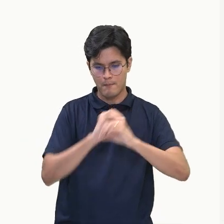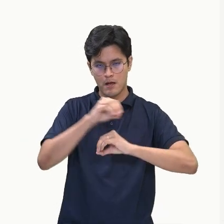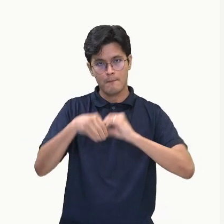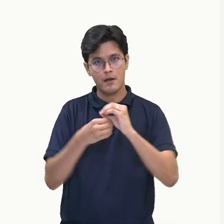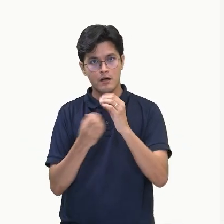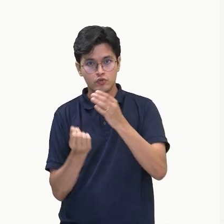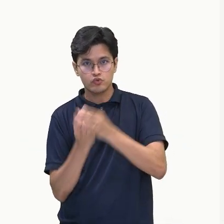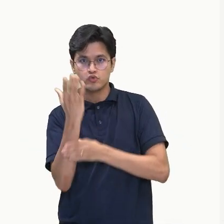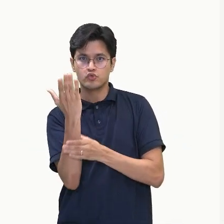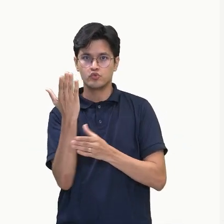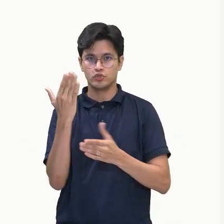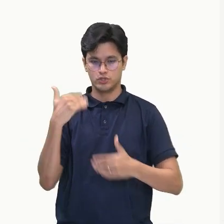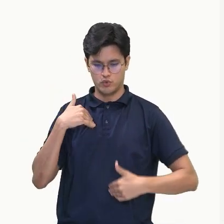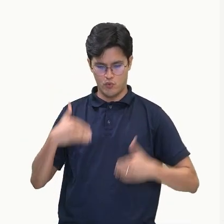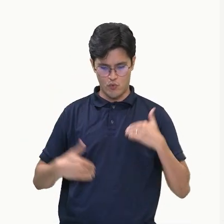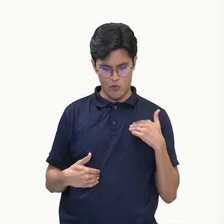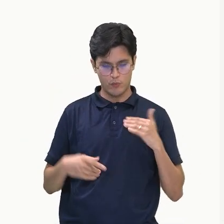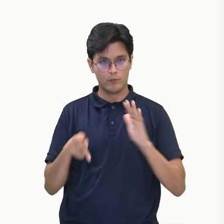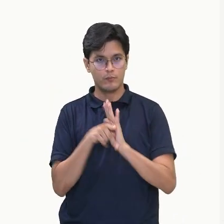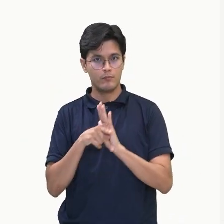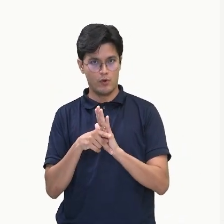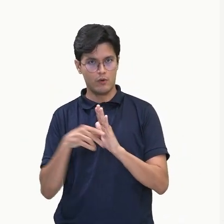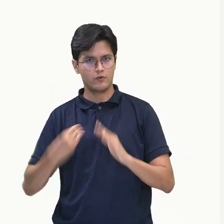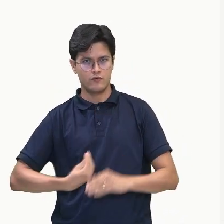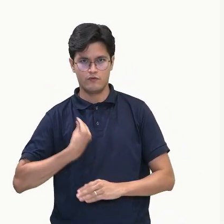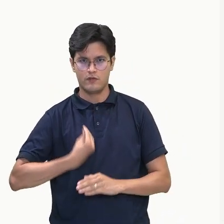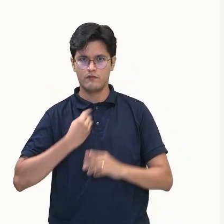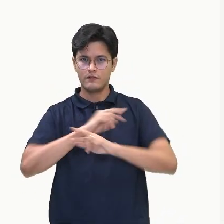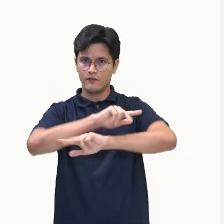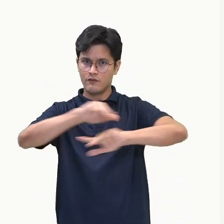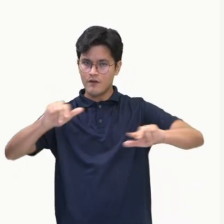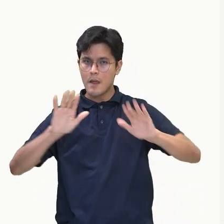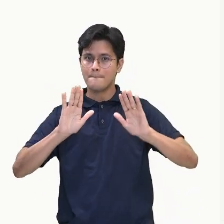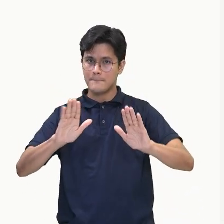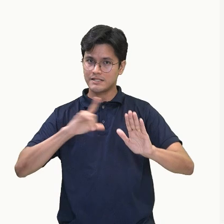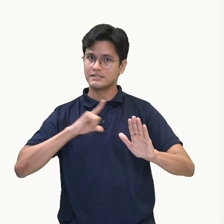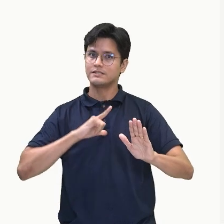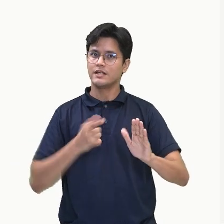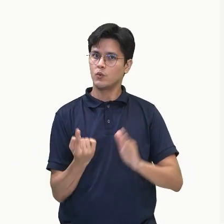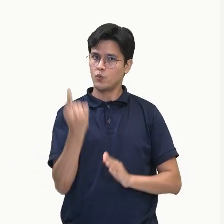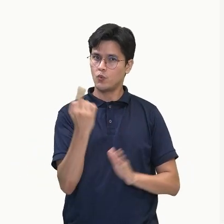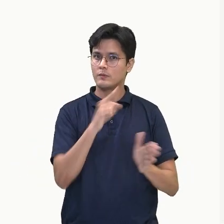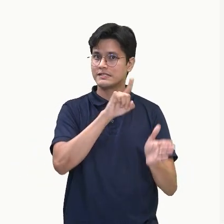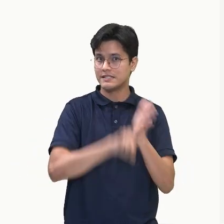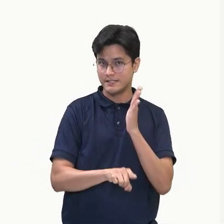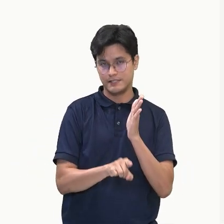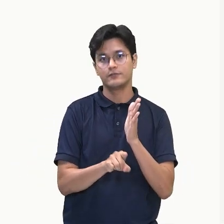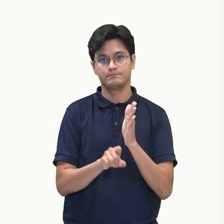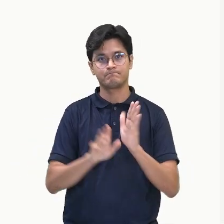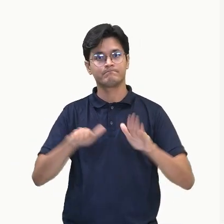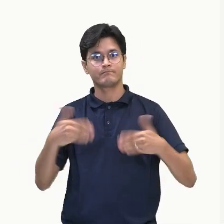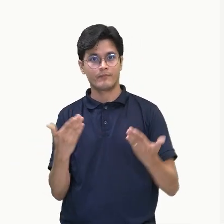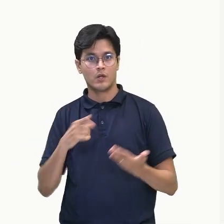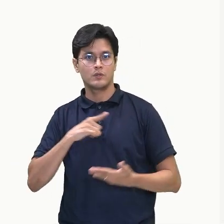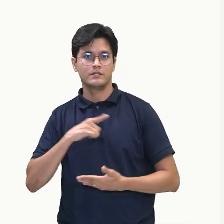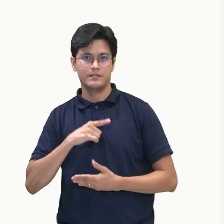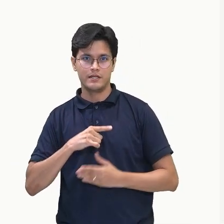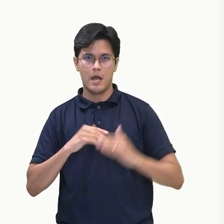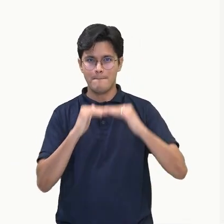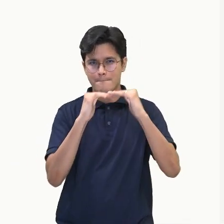uma certa exceção. Então, elas são consideradas as menores